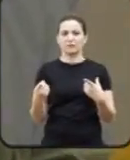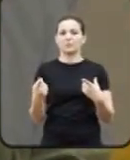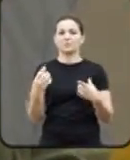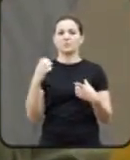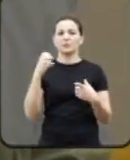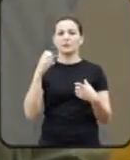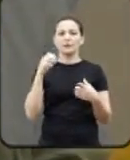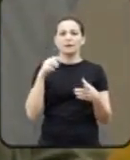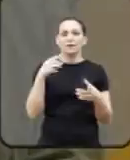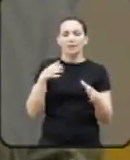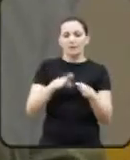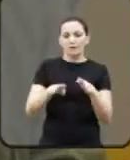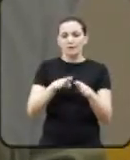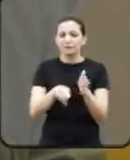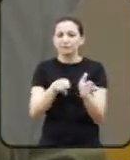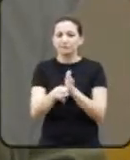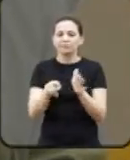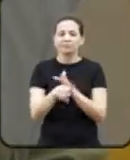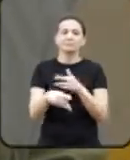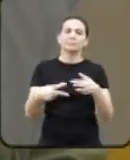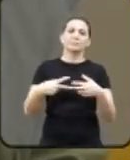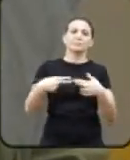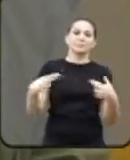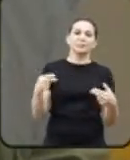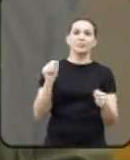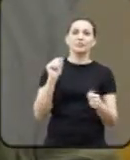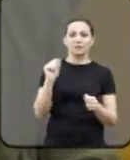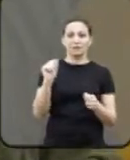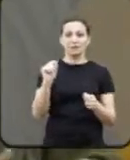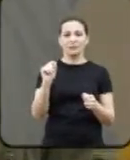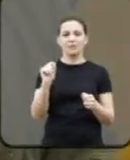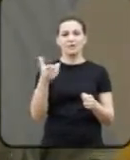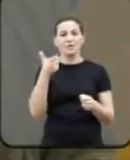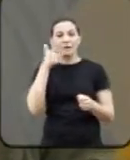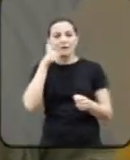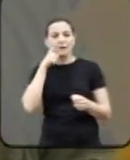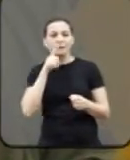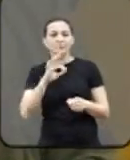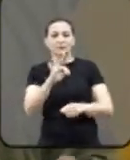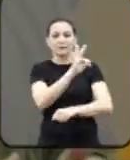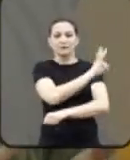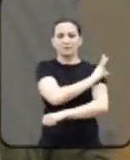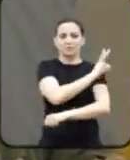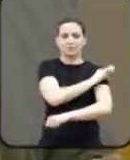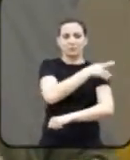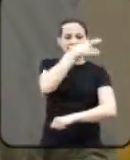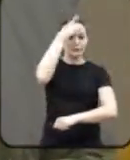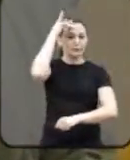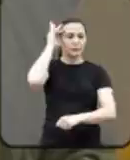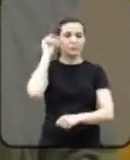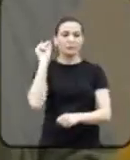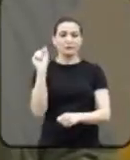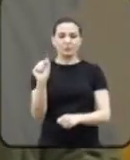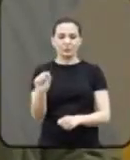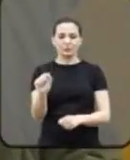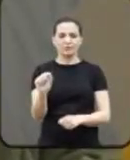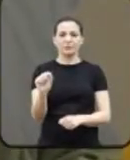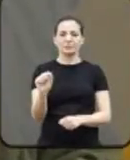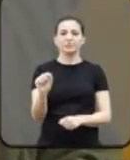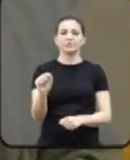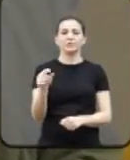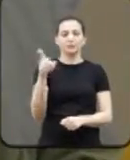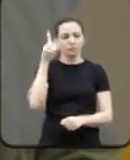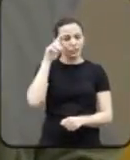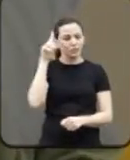que a Câmara quisesse apurar uma coisa que, com todo o mérito, com a capacidade técnica de